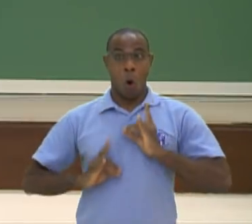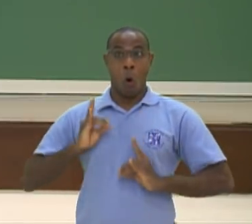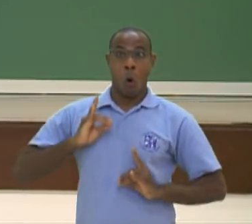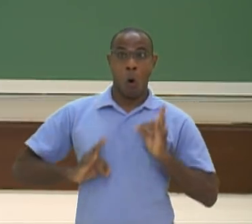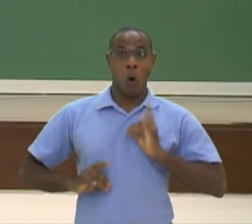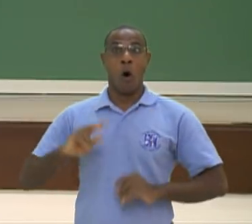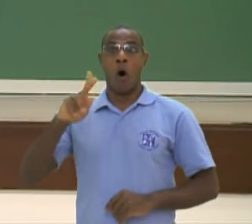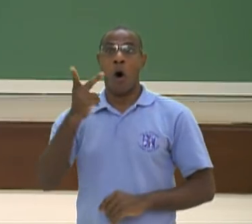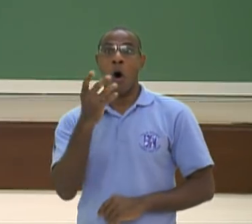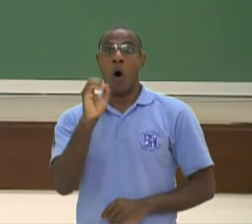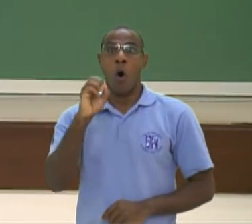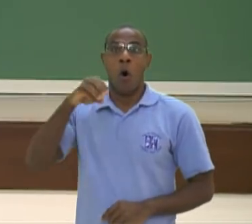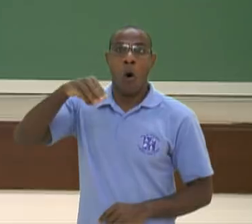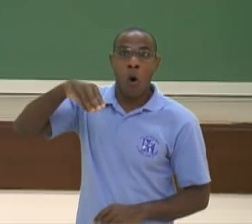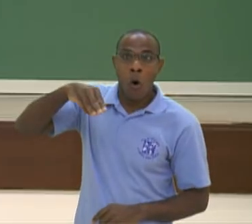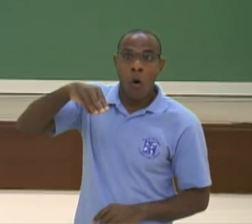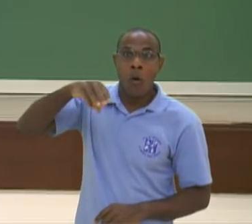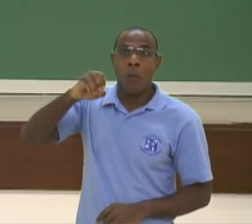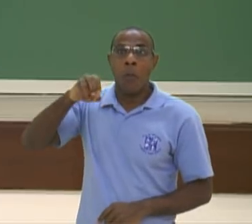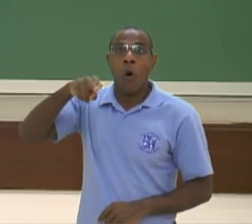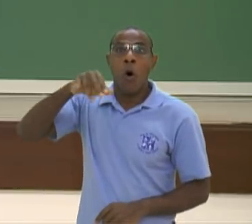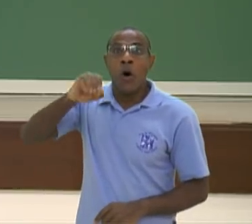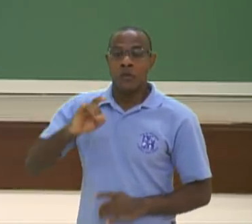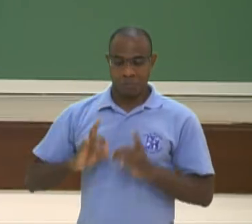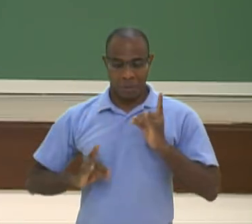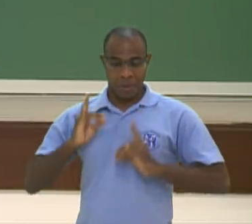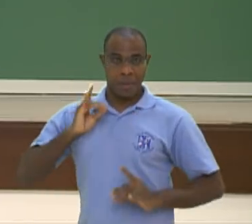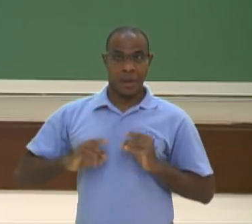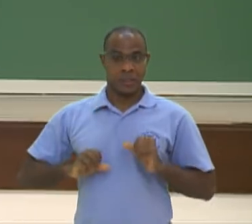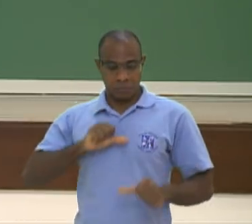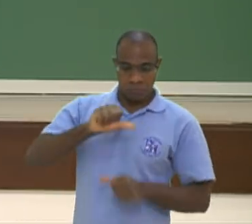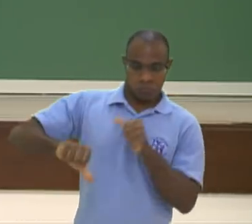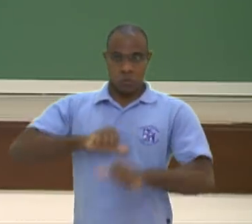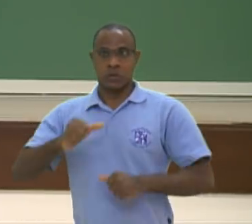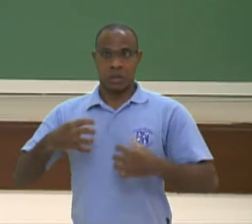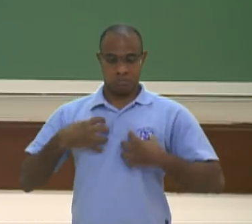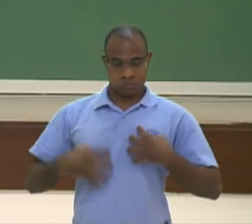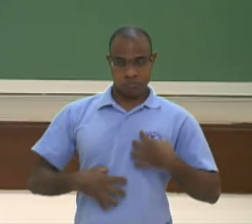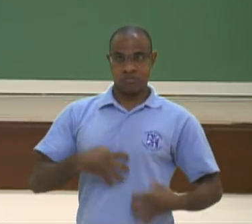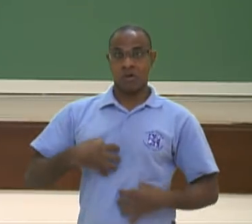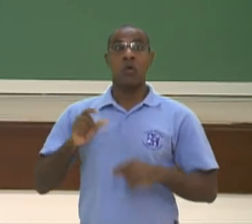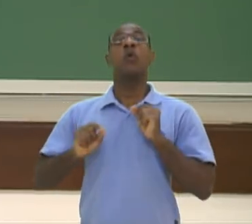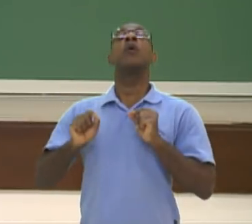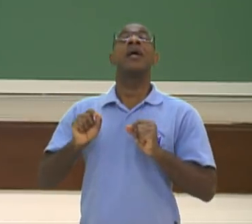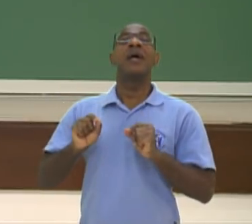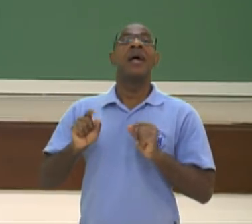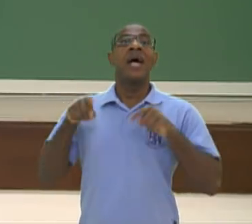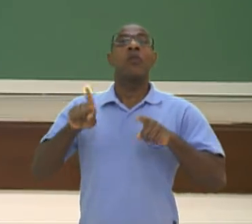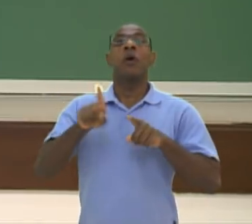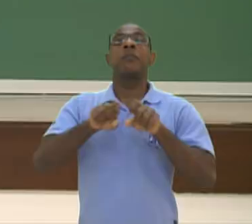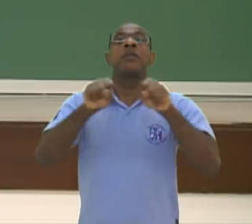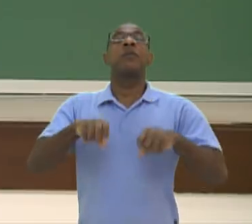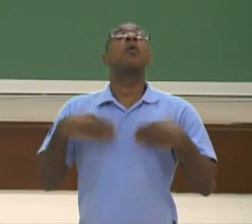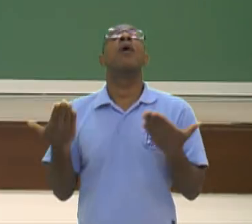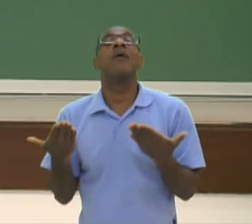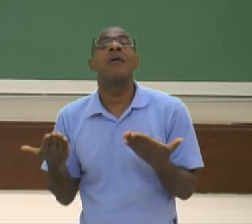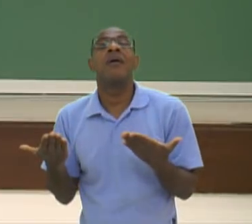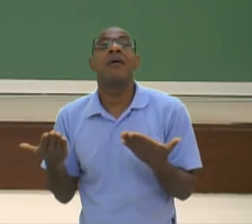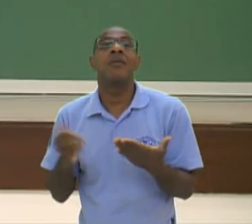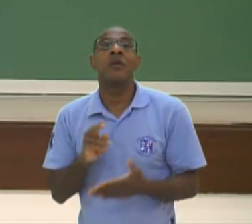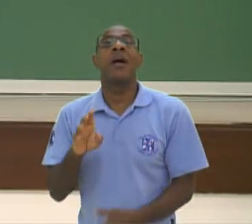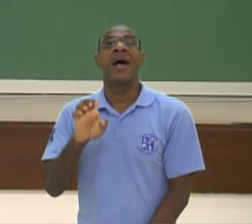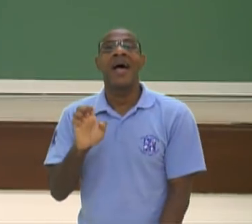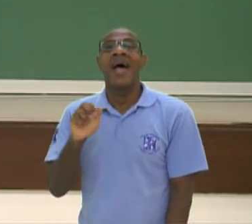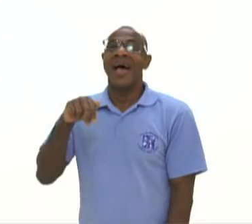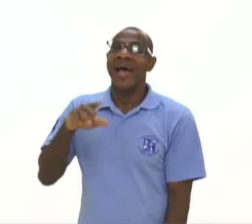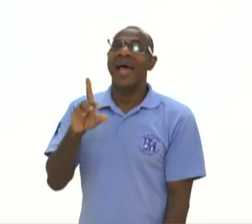todas essas alterações que a gente acabou de ver no nosso organismo, esse sistema é chamado sistema